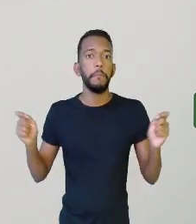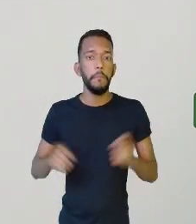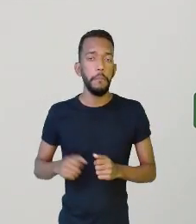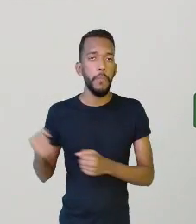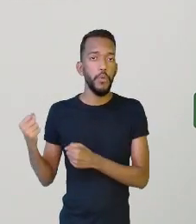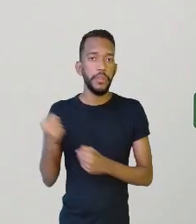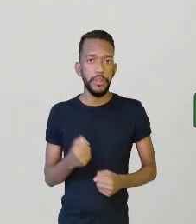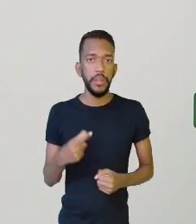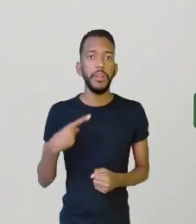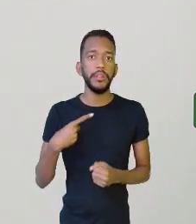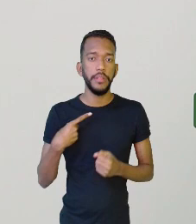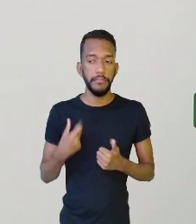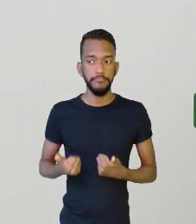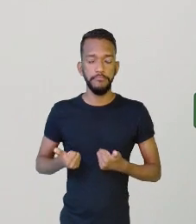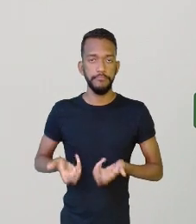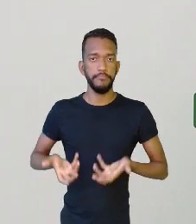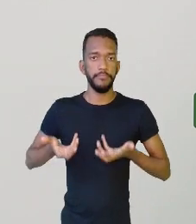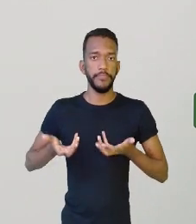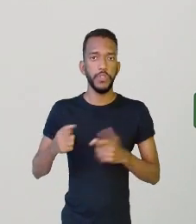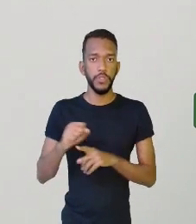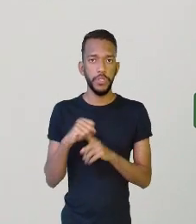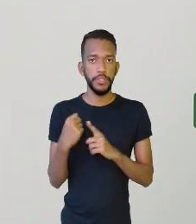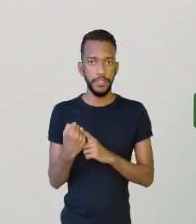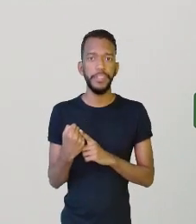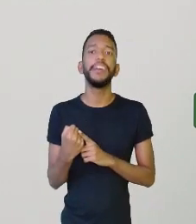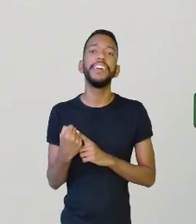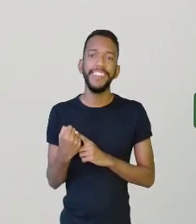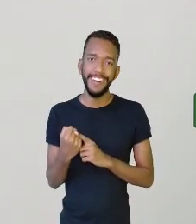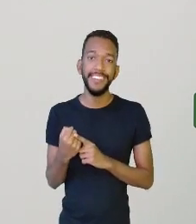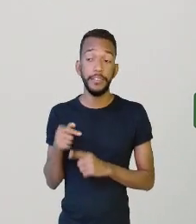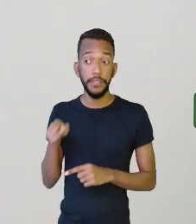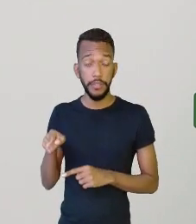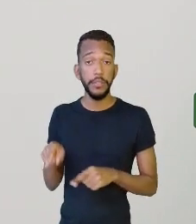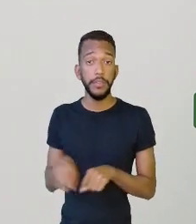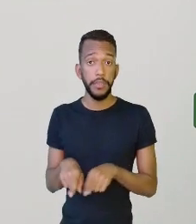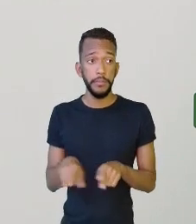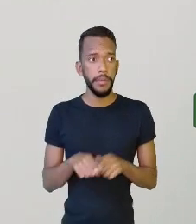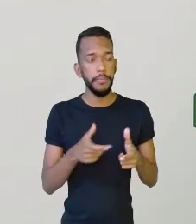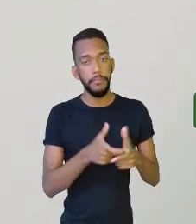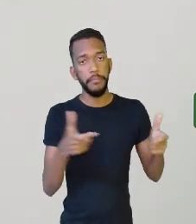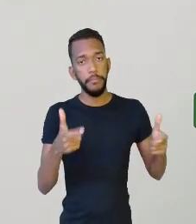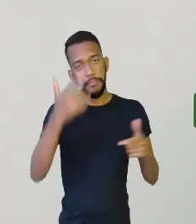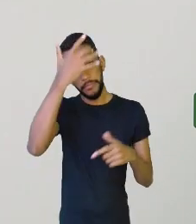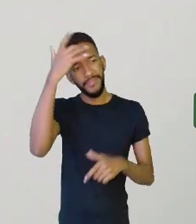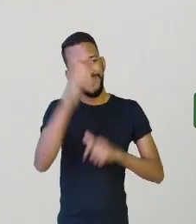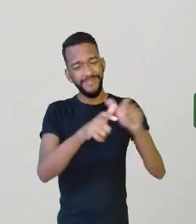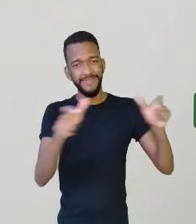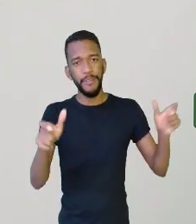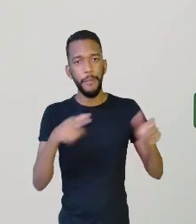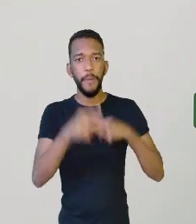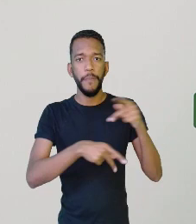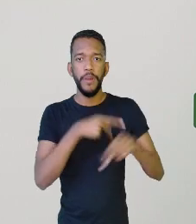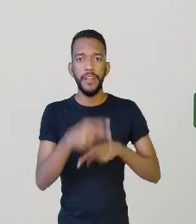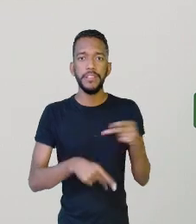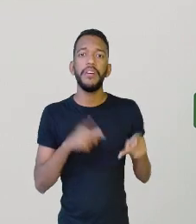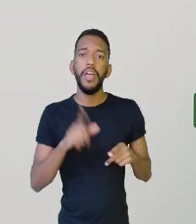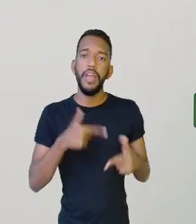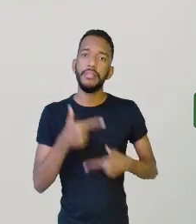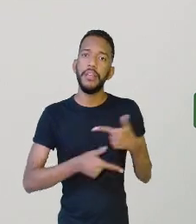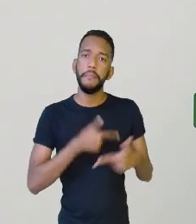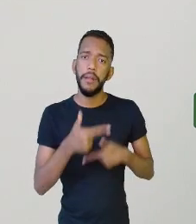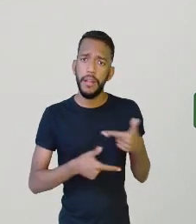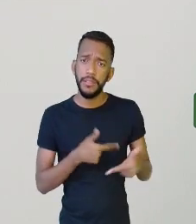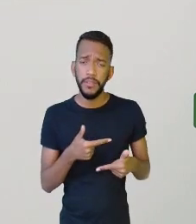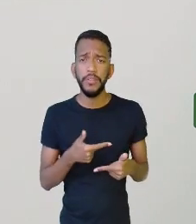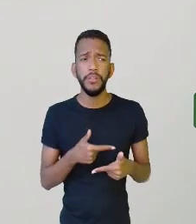que tem prestígio social. E uma maior parte da população que são os trabalhadores, que